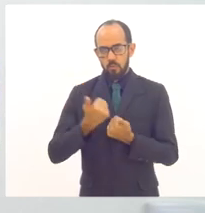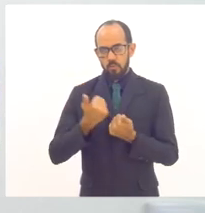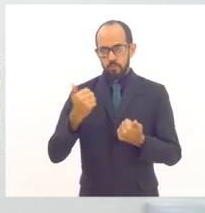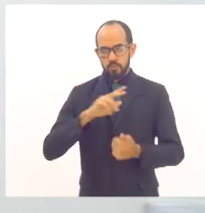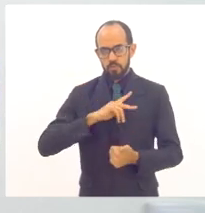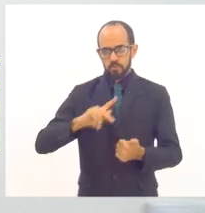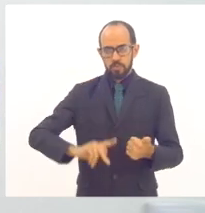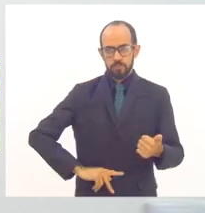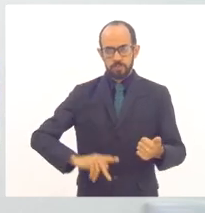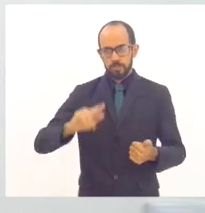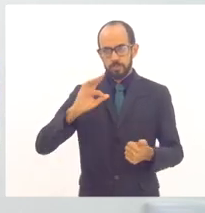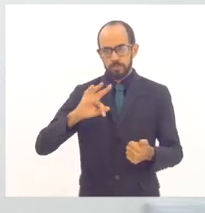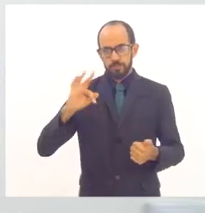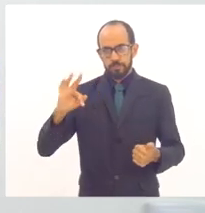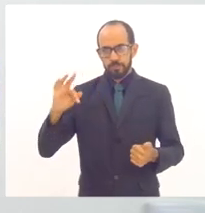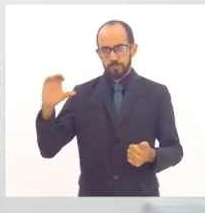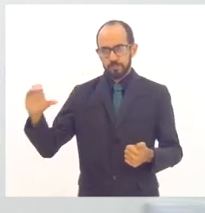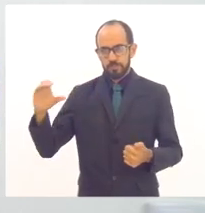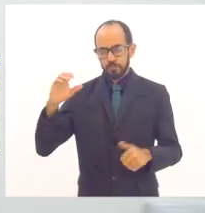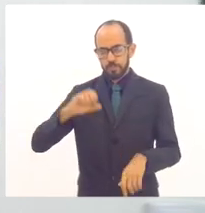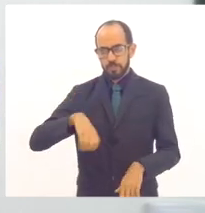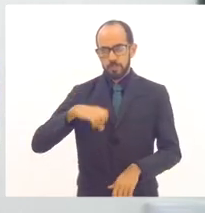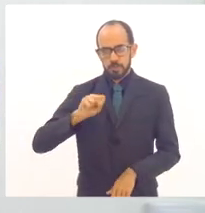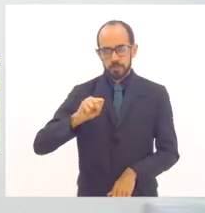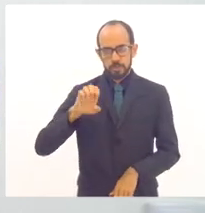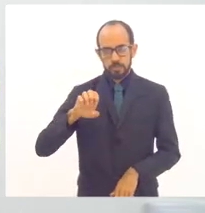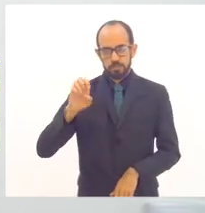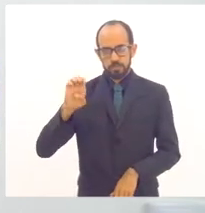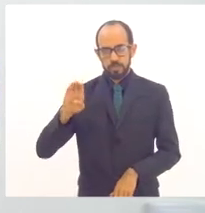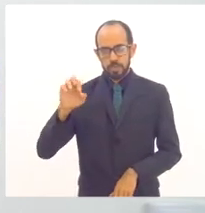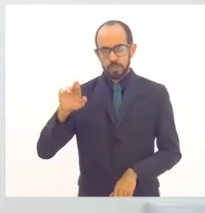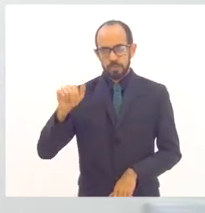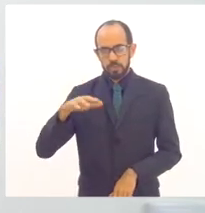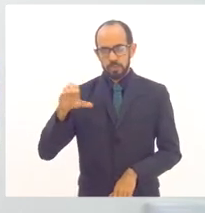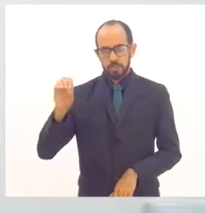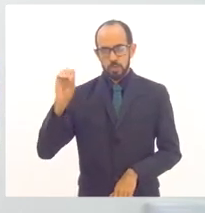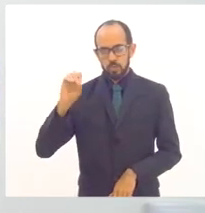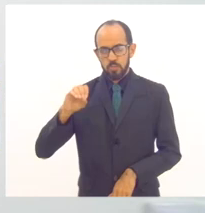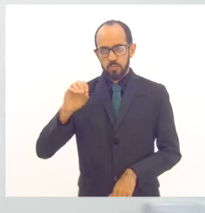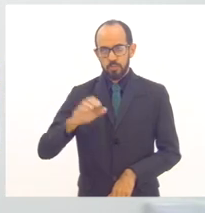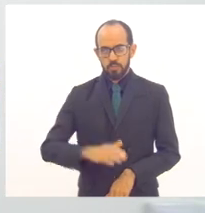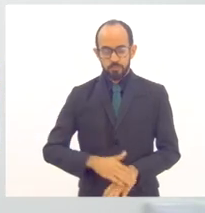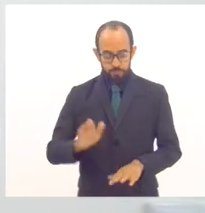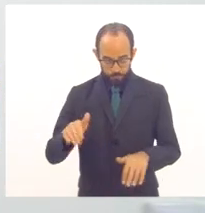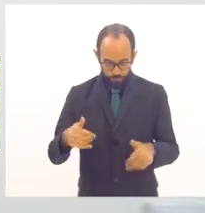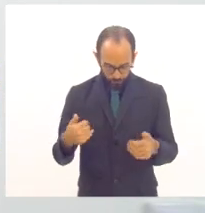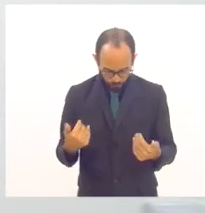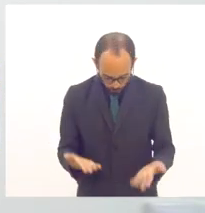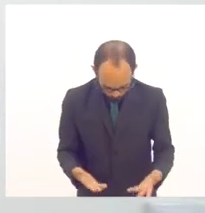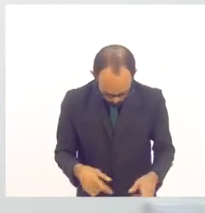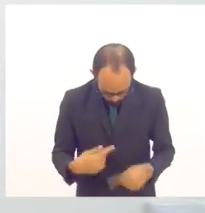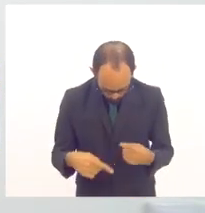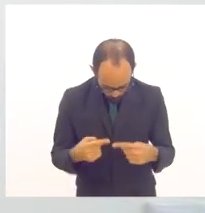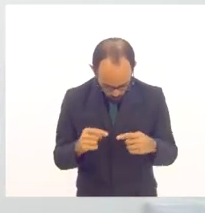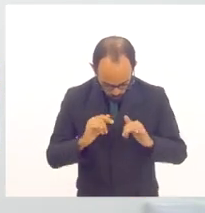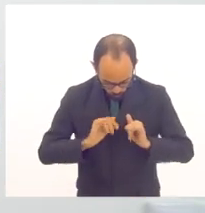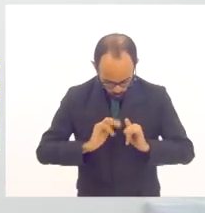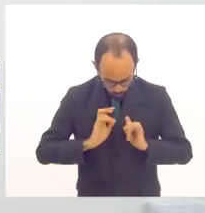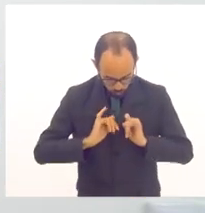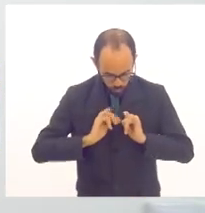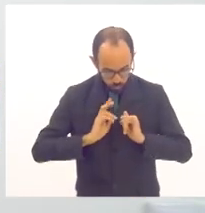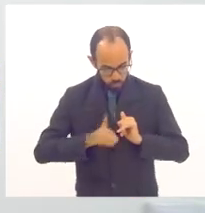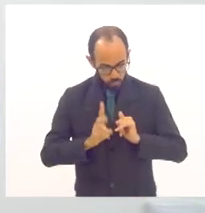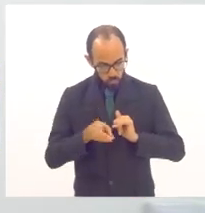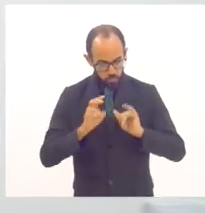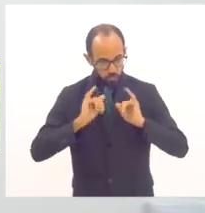Vice-presidente da FFC, Sebastião dos Santos. Bom, vamos, depois eu continuo anunciando aqui.